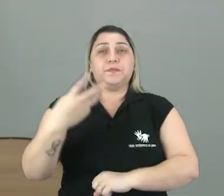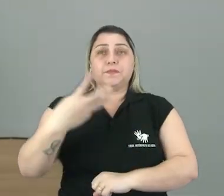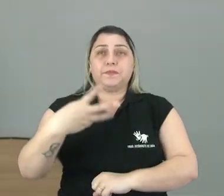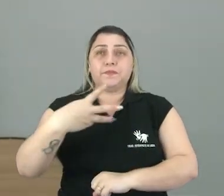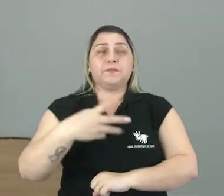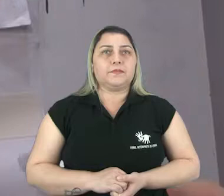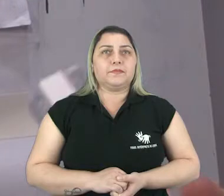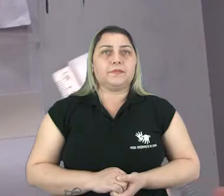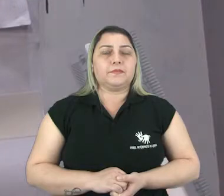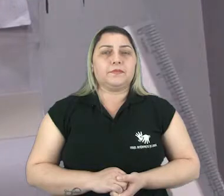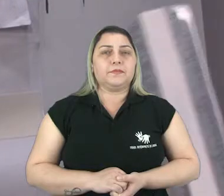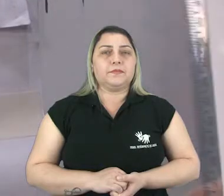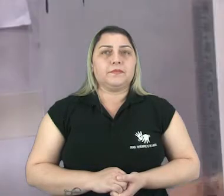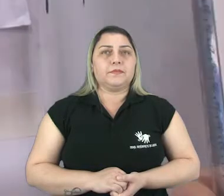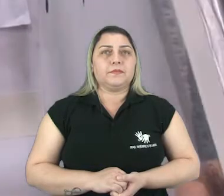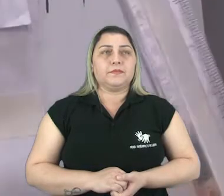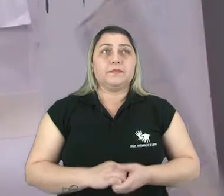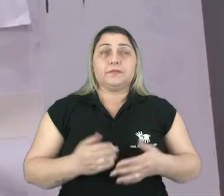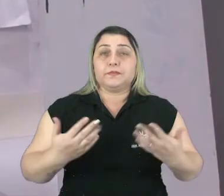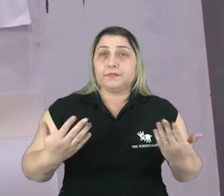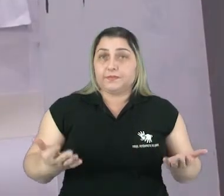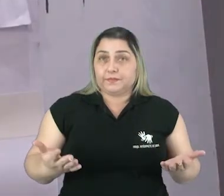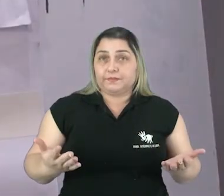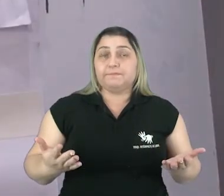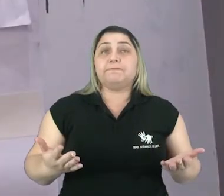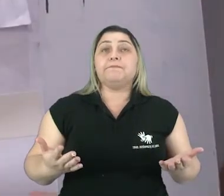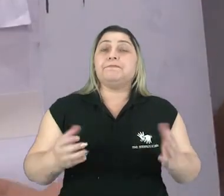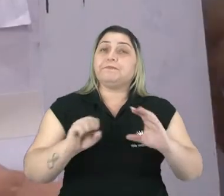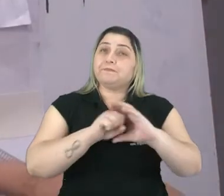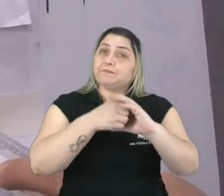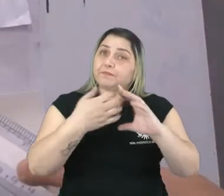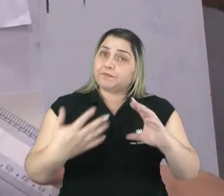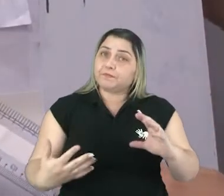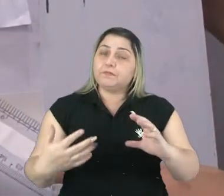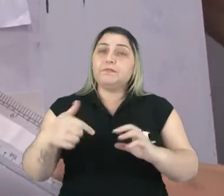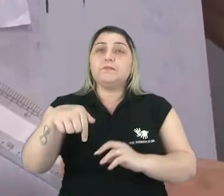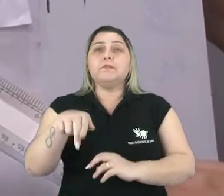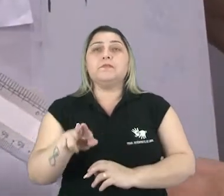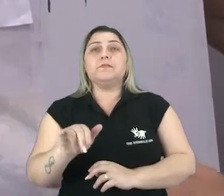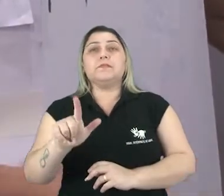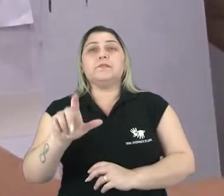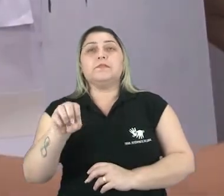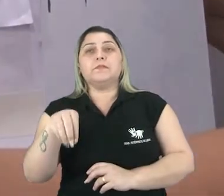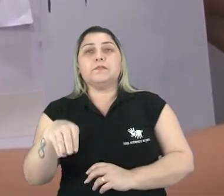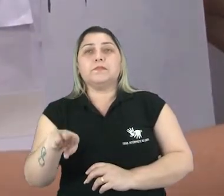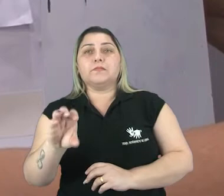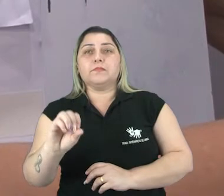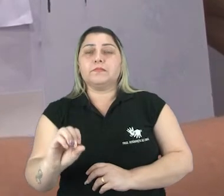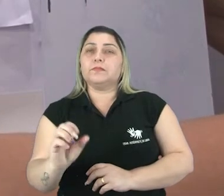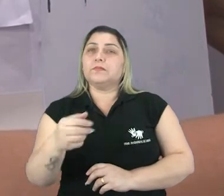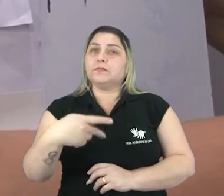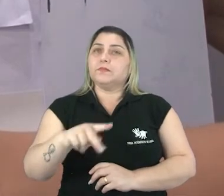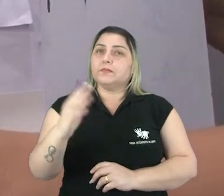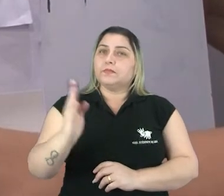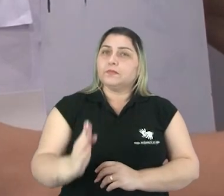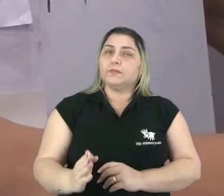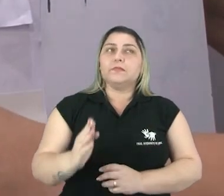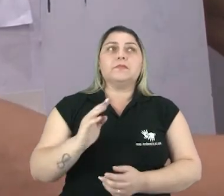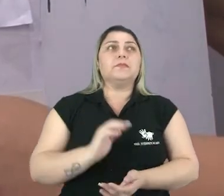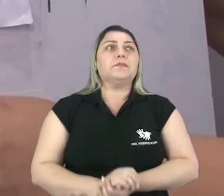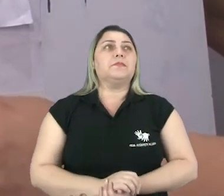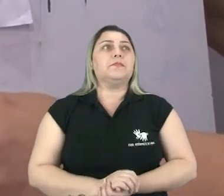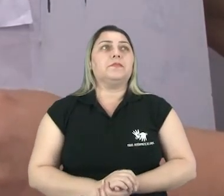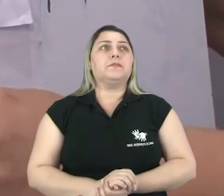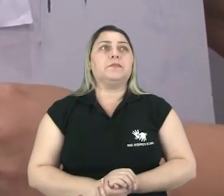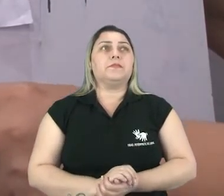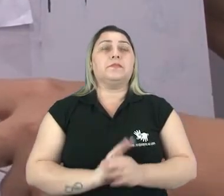questão. Então, vamos lá, as características dos quilombos no Brasil, tá? Como é a questão 3, ó. Quais